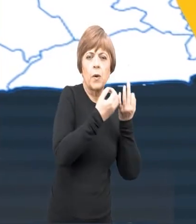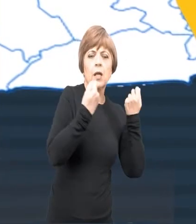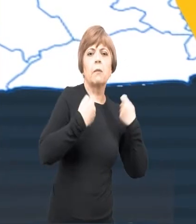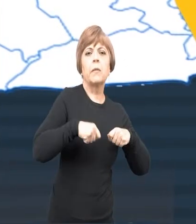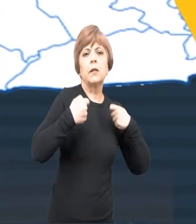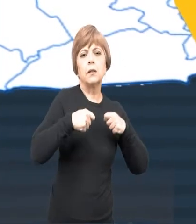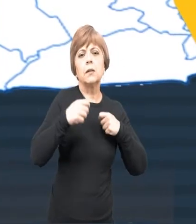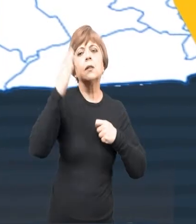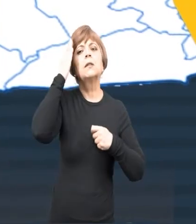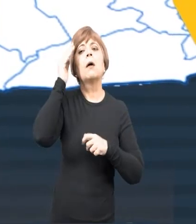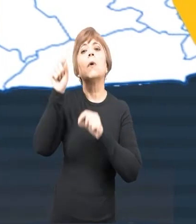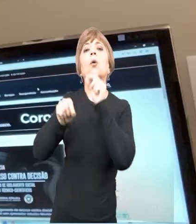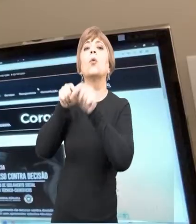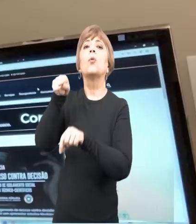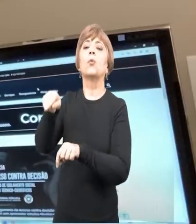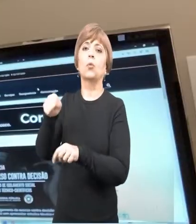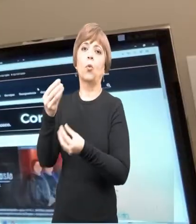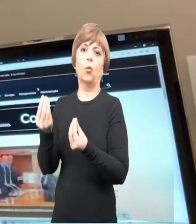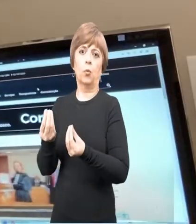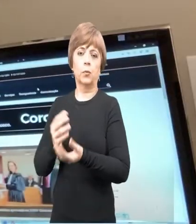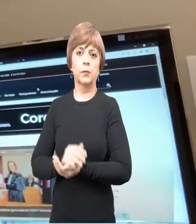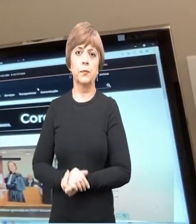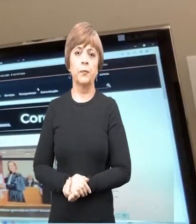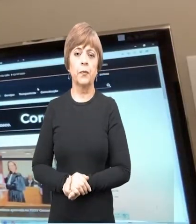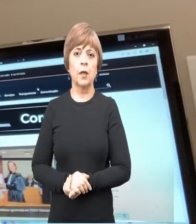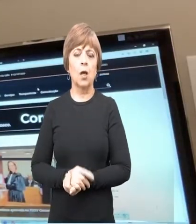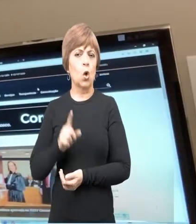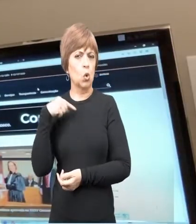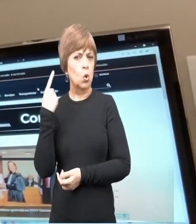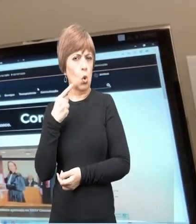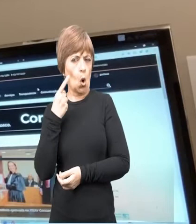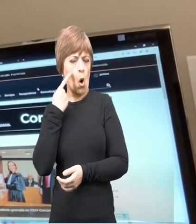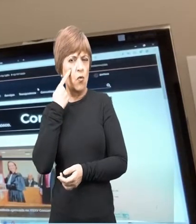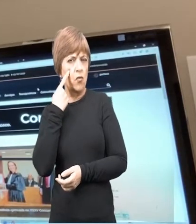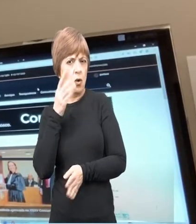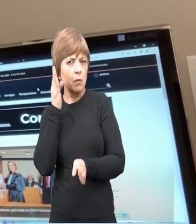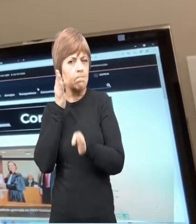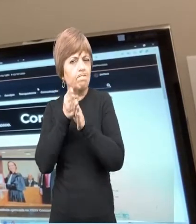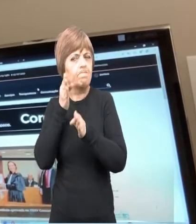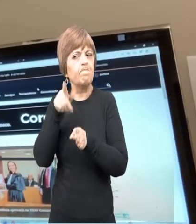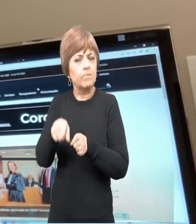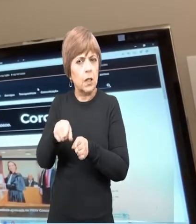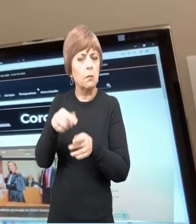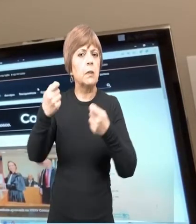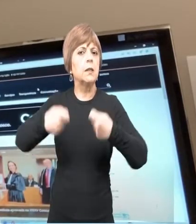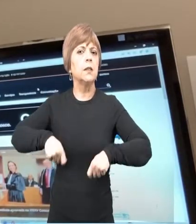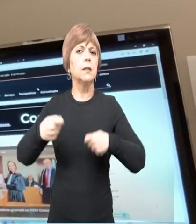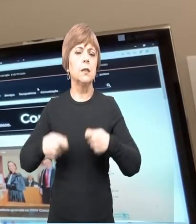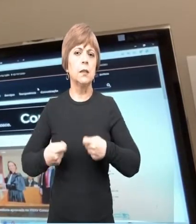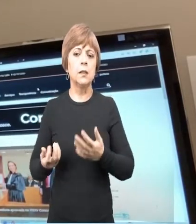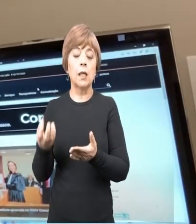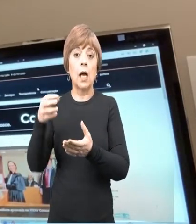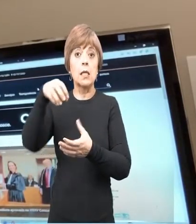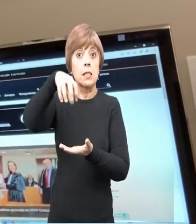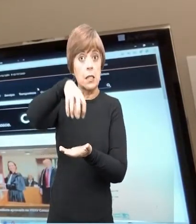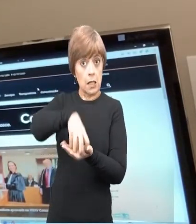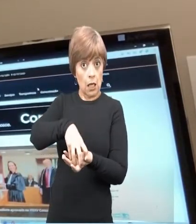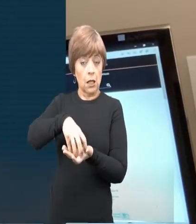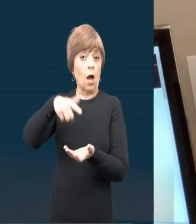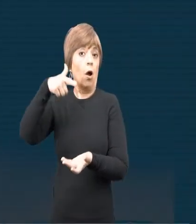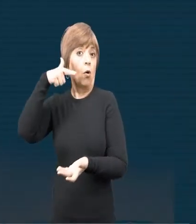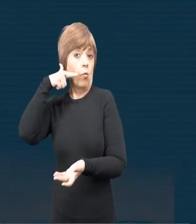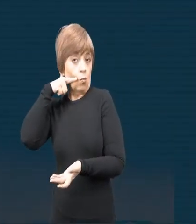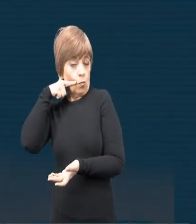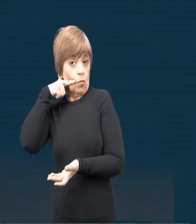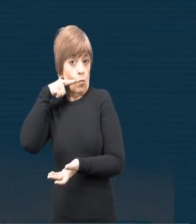tratamento da Covid-19. A gente identificou a necessidade da implantação dessa central de atendimento depois